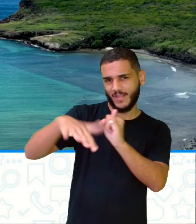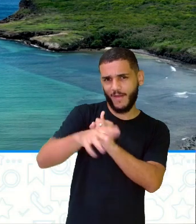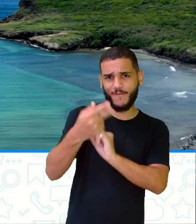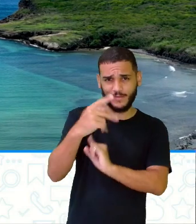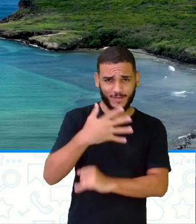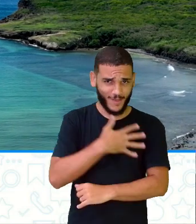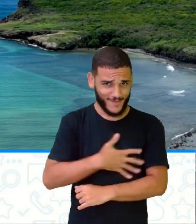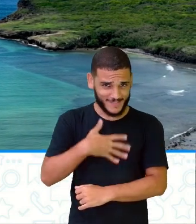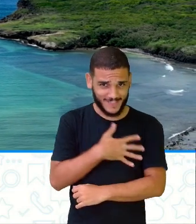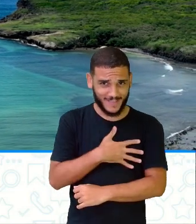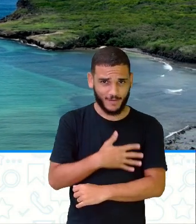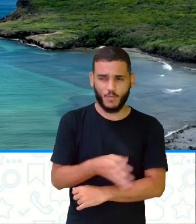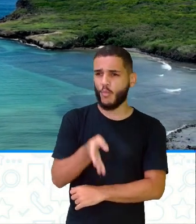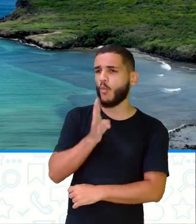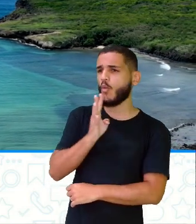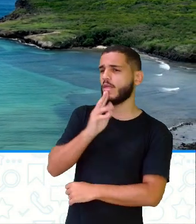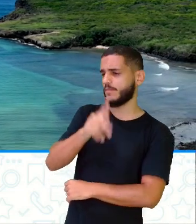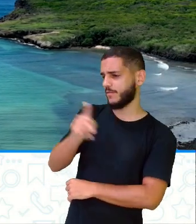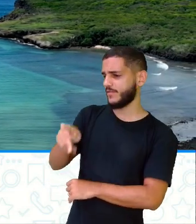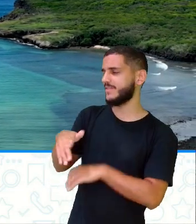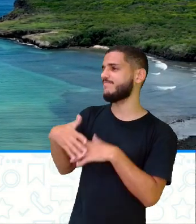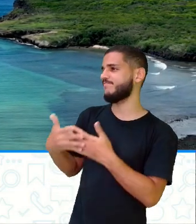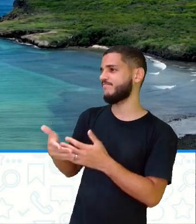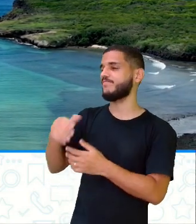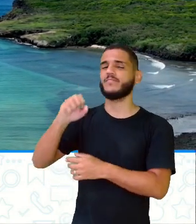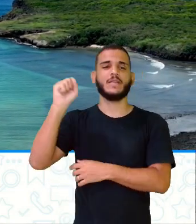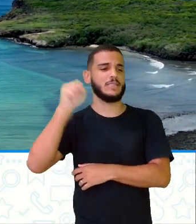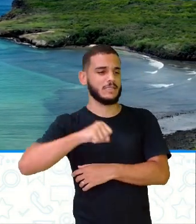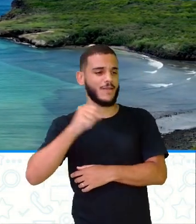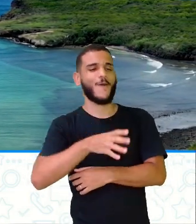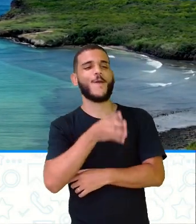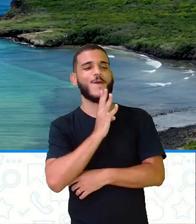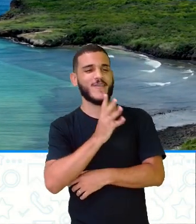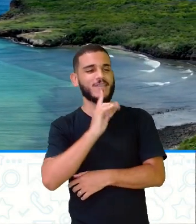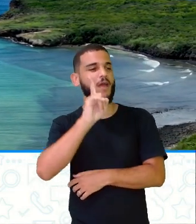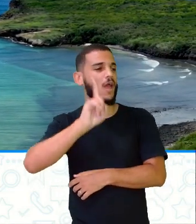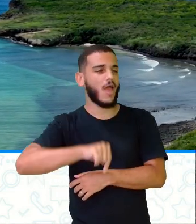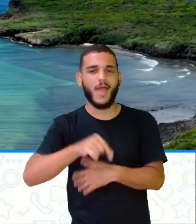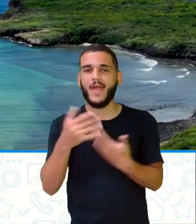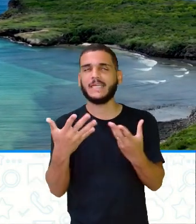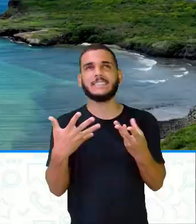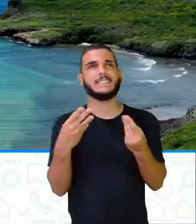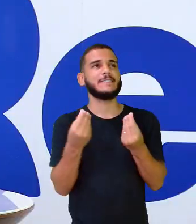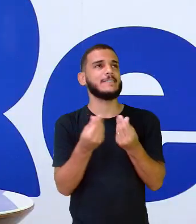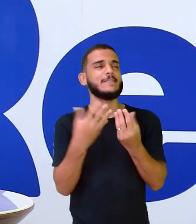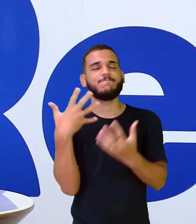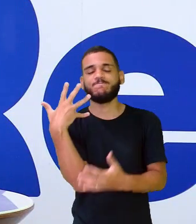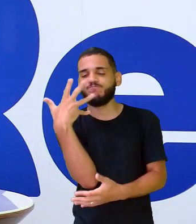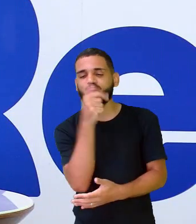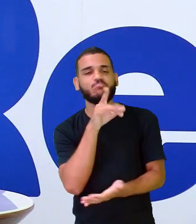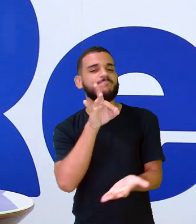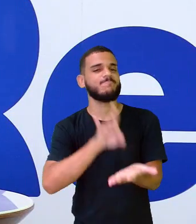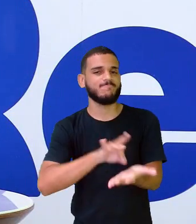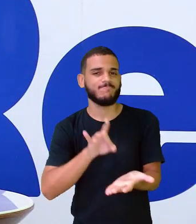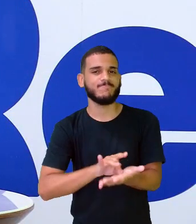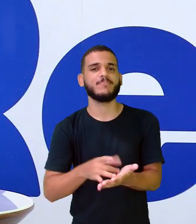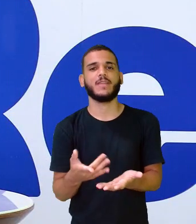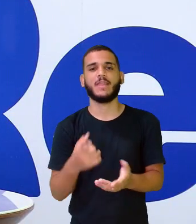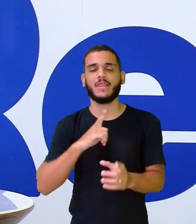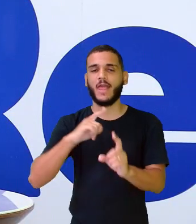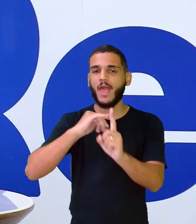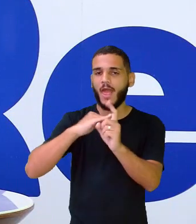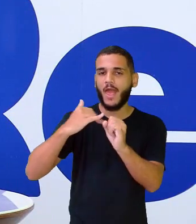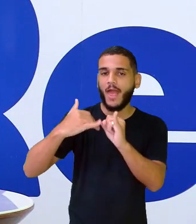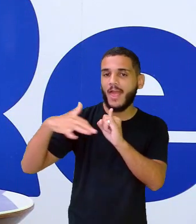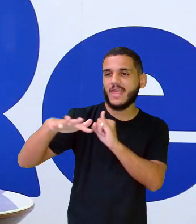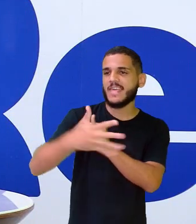Fernando de Noronha? Conhece Fernando de Noronha, professora Eli? Muito bonito lá